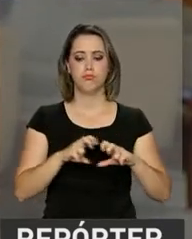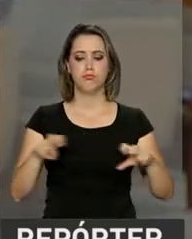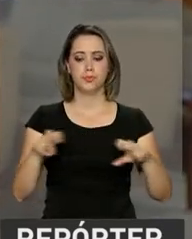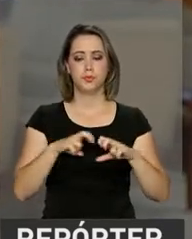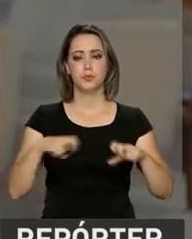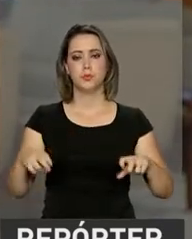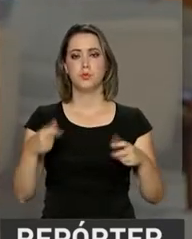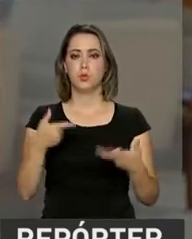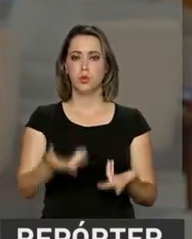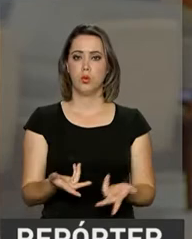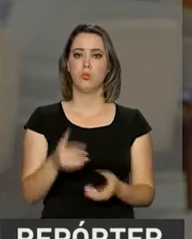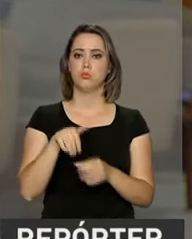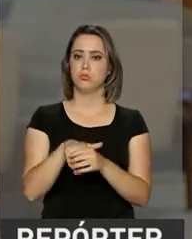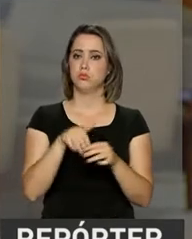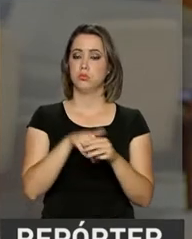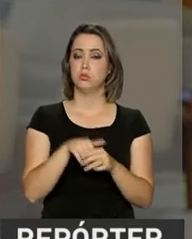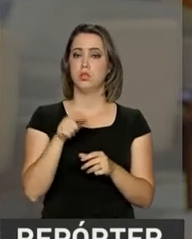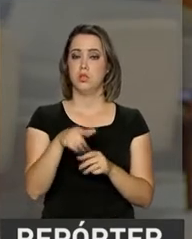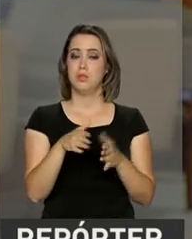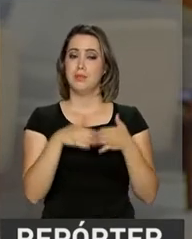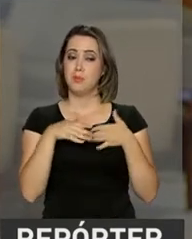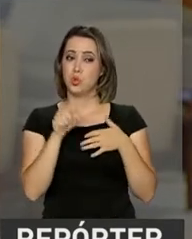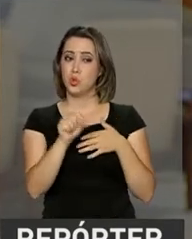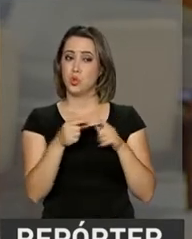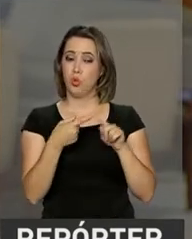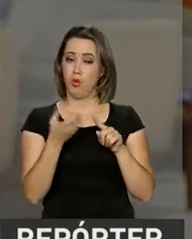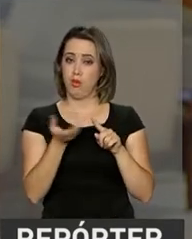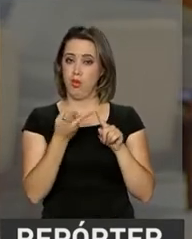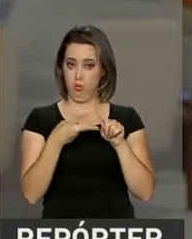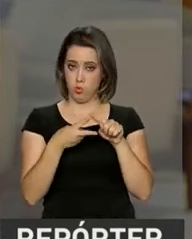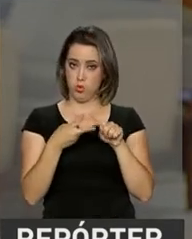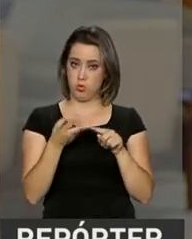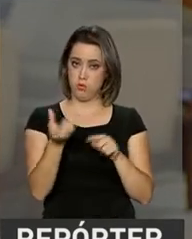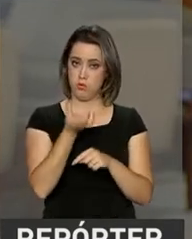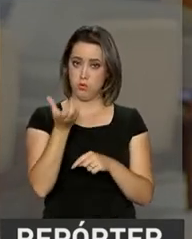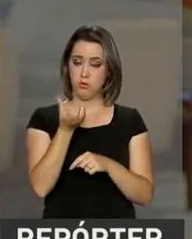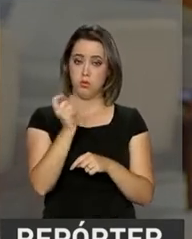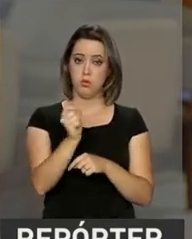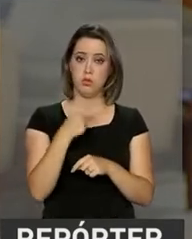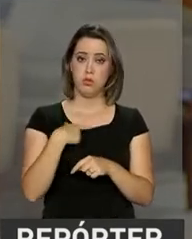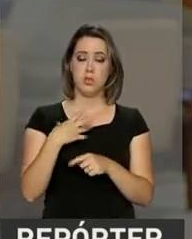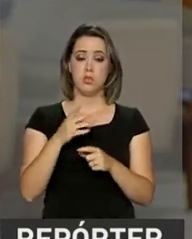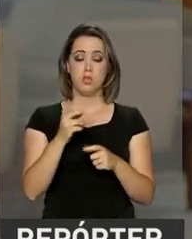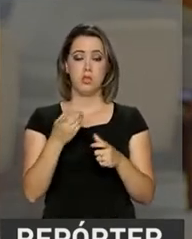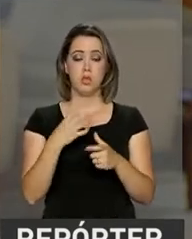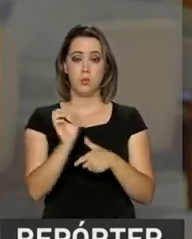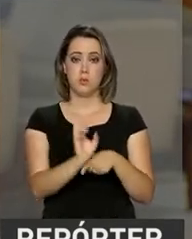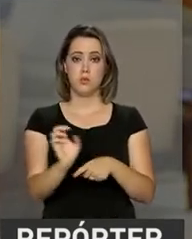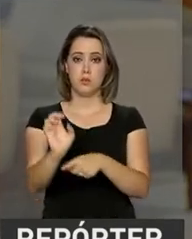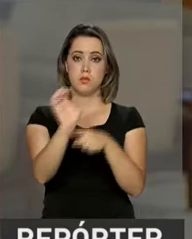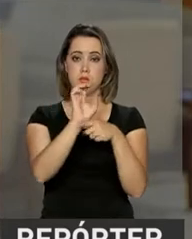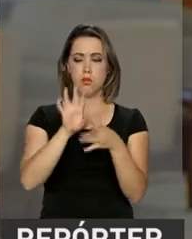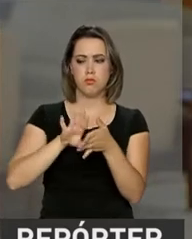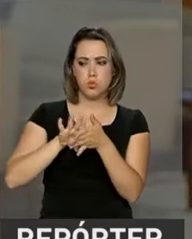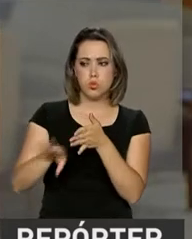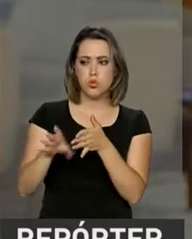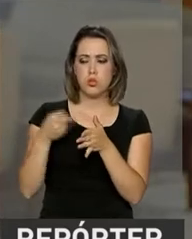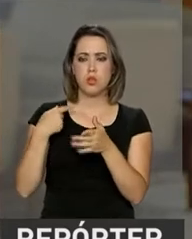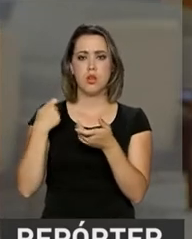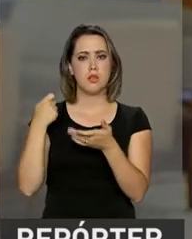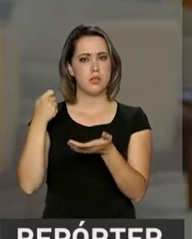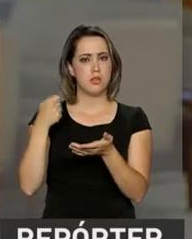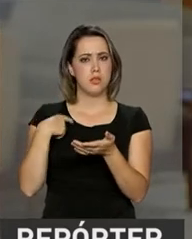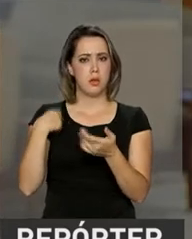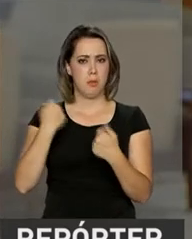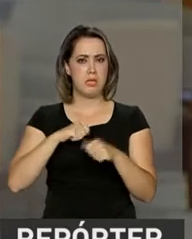da Câmara dos Deputados. Eles solicitavam que as contrapartidas dos estados fossem retiradas do projeto de lei